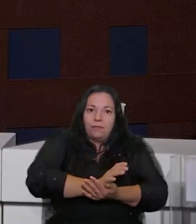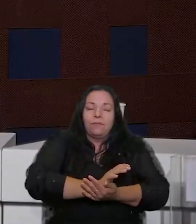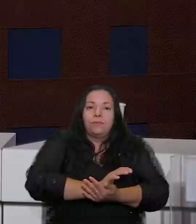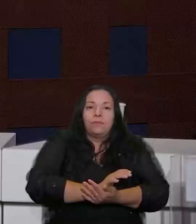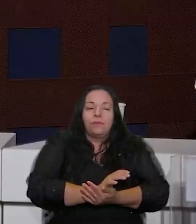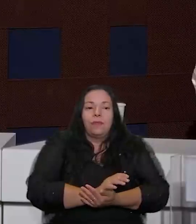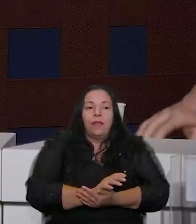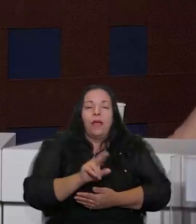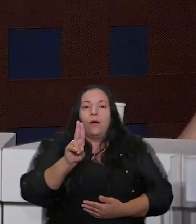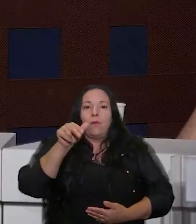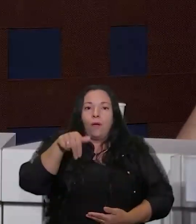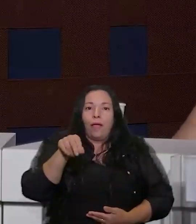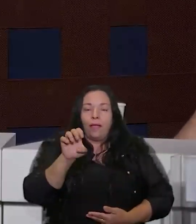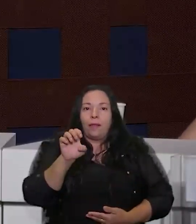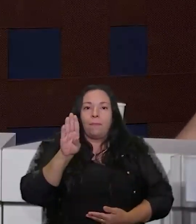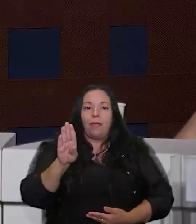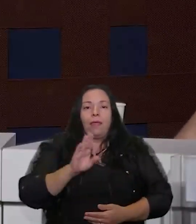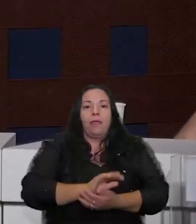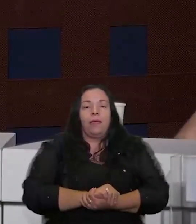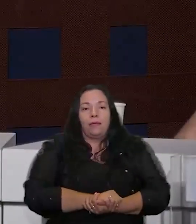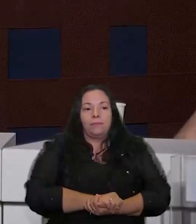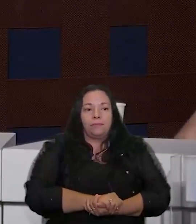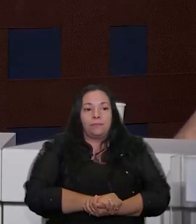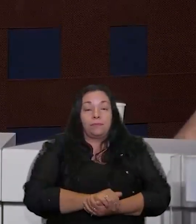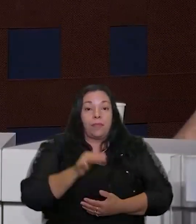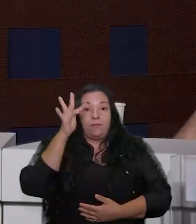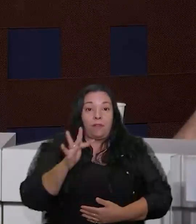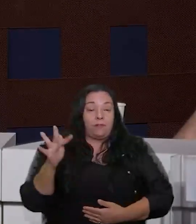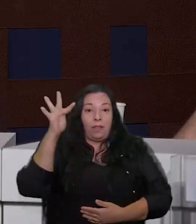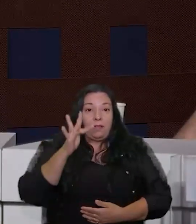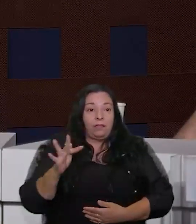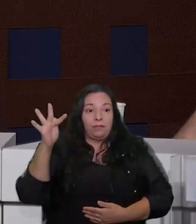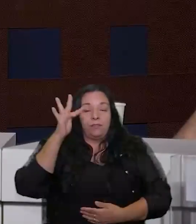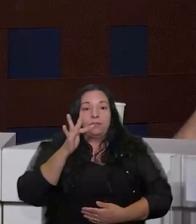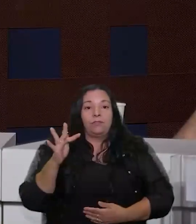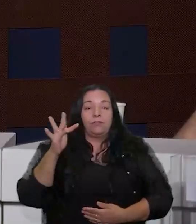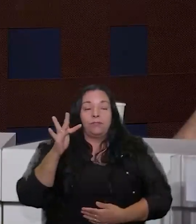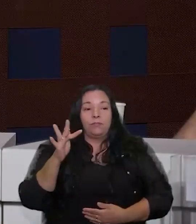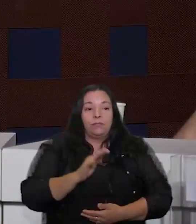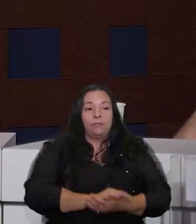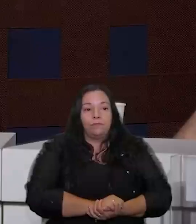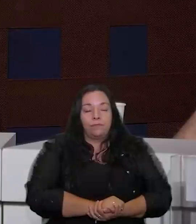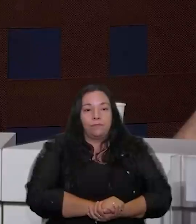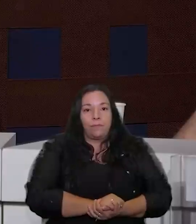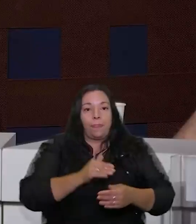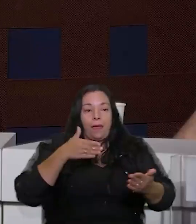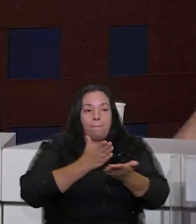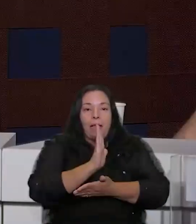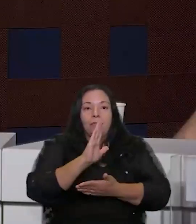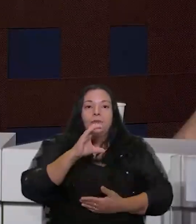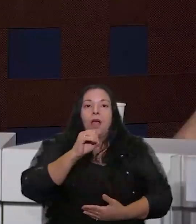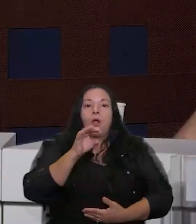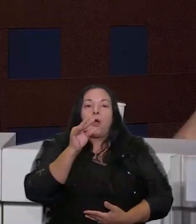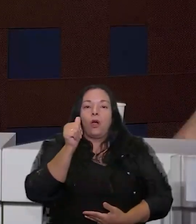Então, a UNB ela foi muito pioneira mesmo. Então, foi uma universidade que, a partir da autonomia universitária, ela aprovou as cotas e